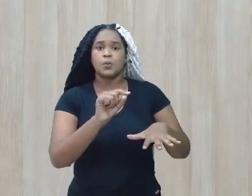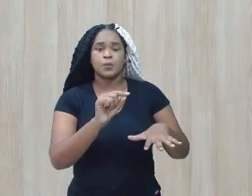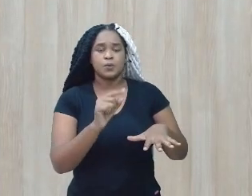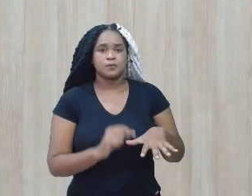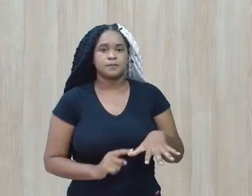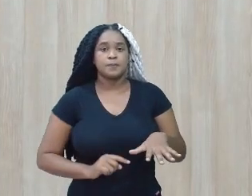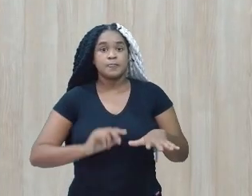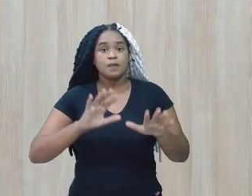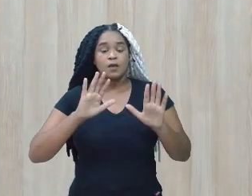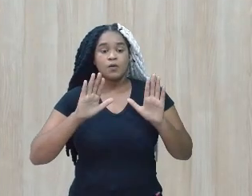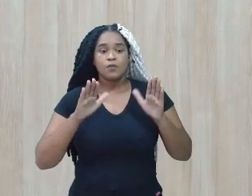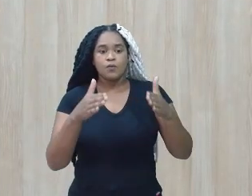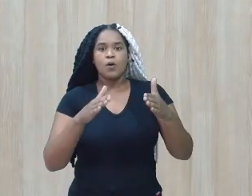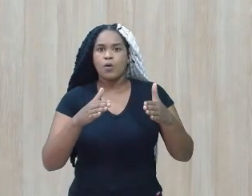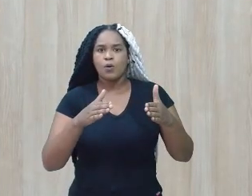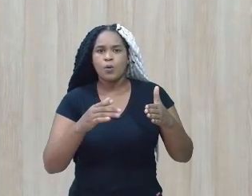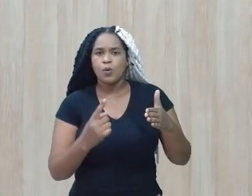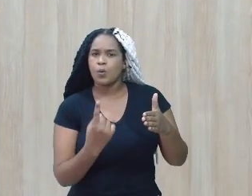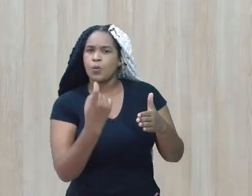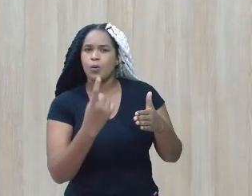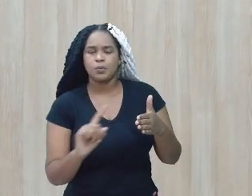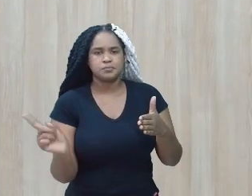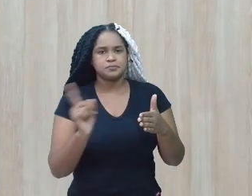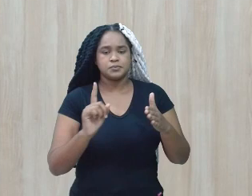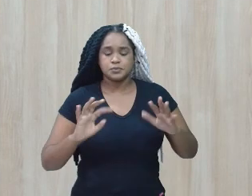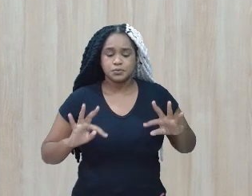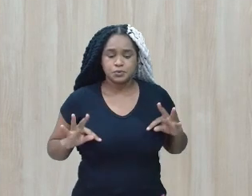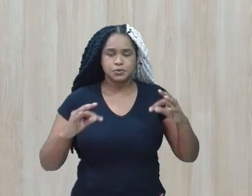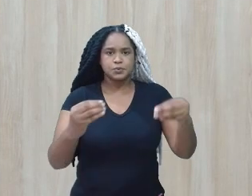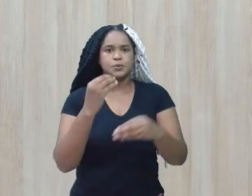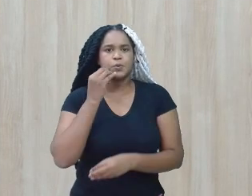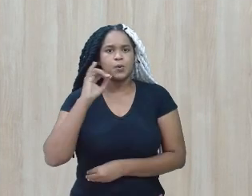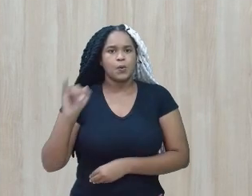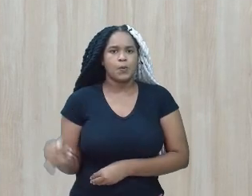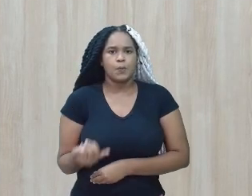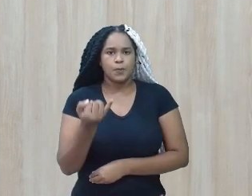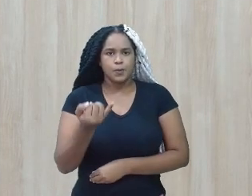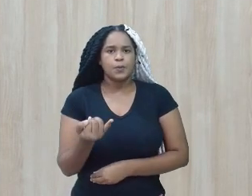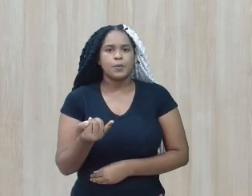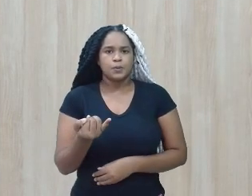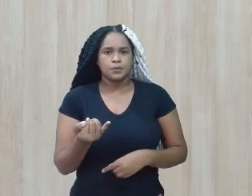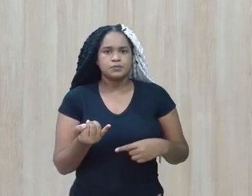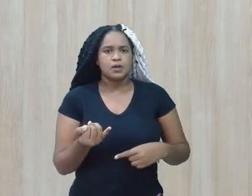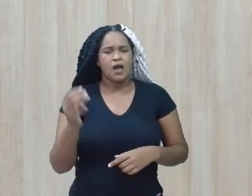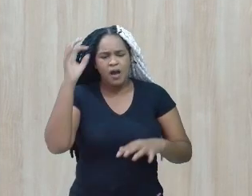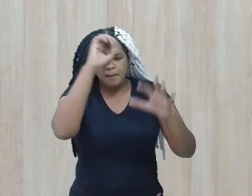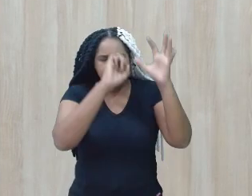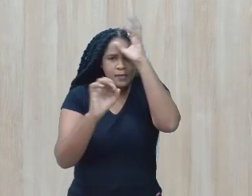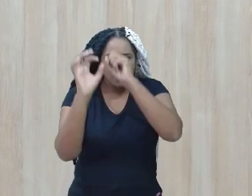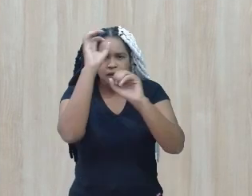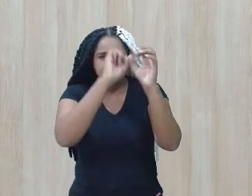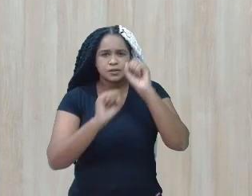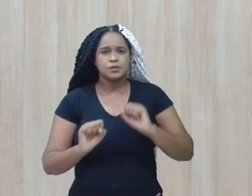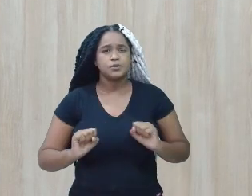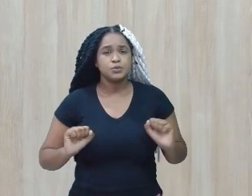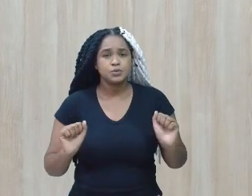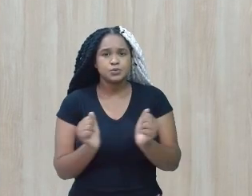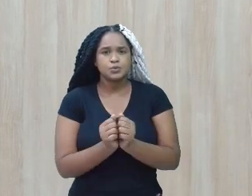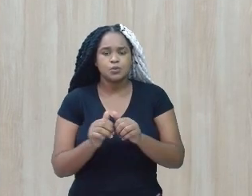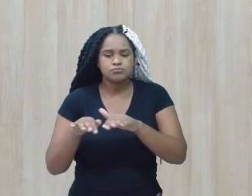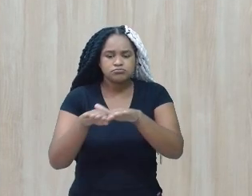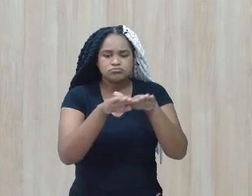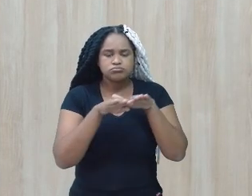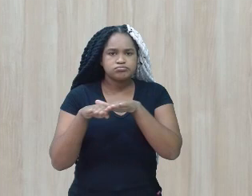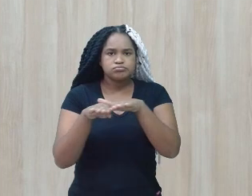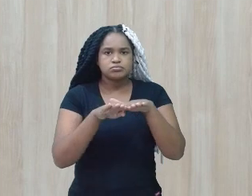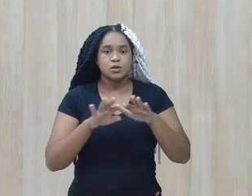voltada para todos. Todos têm a oportunidade. Todos têm oportunidades de aprendizagem de maneira igualitária.